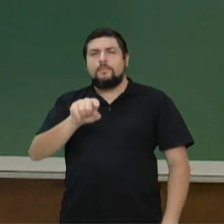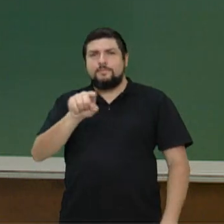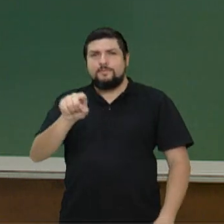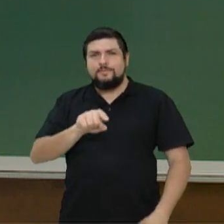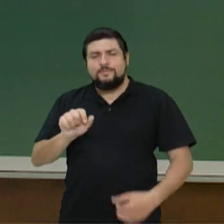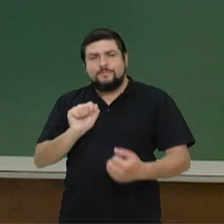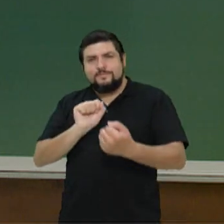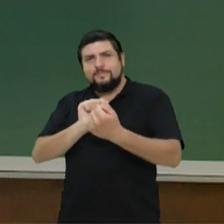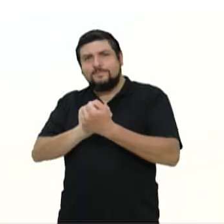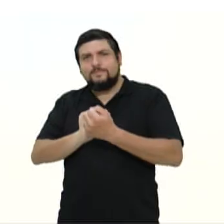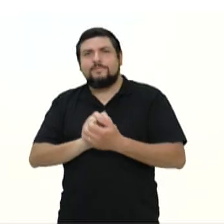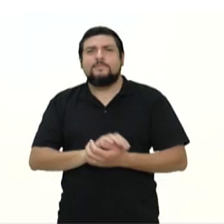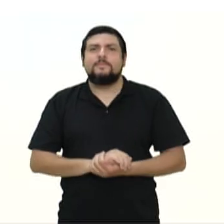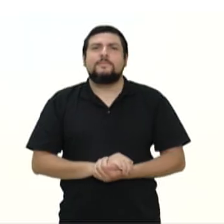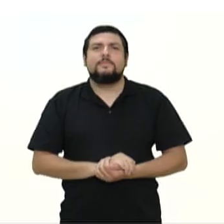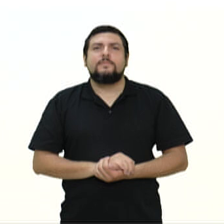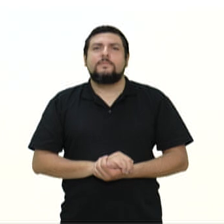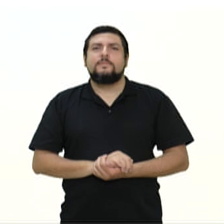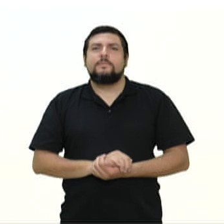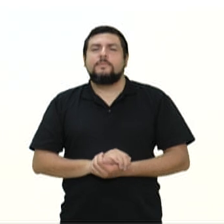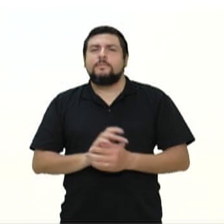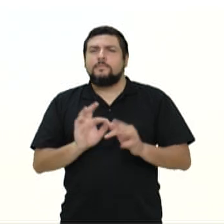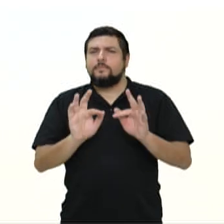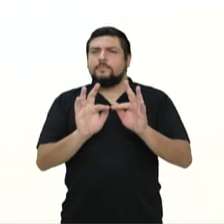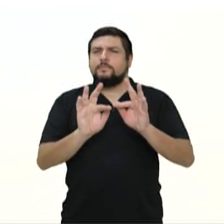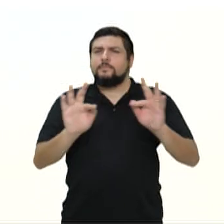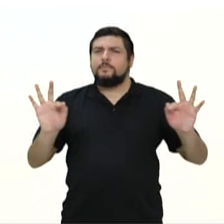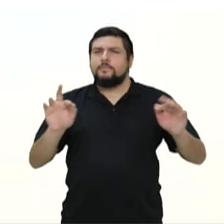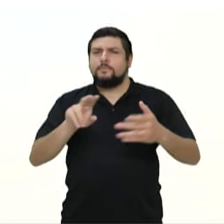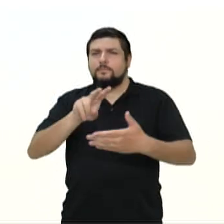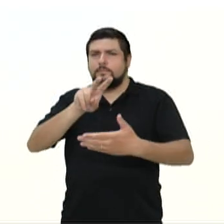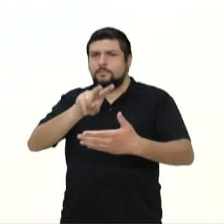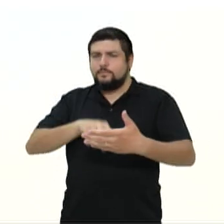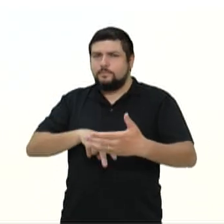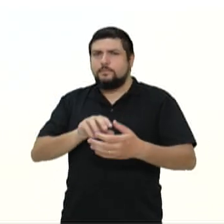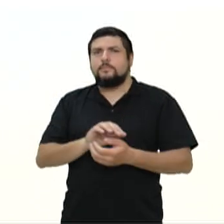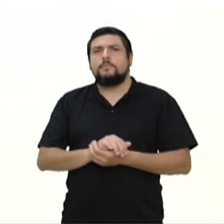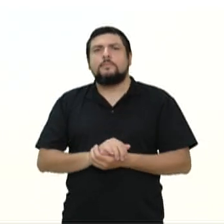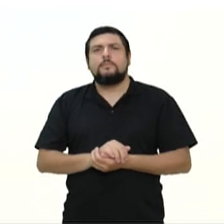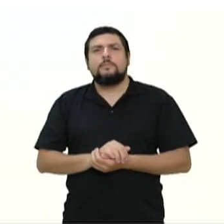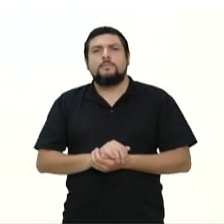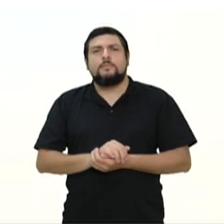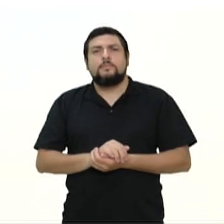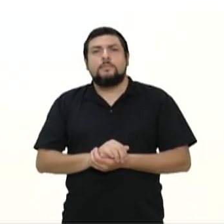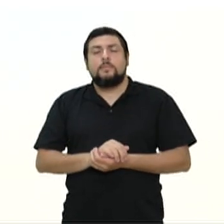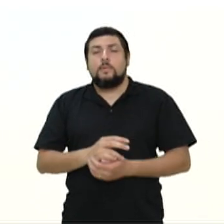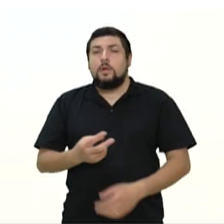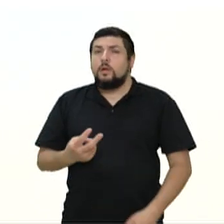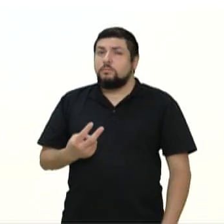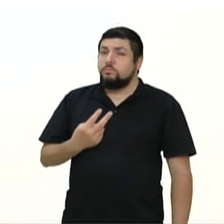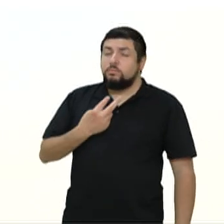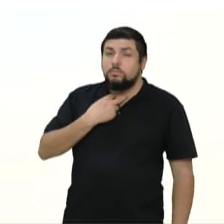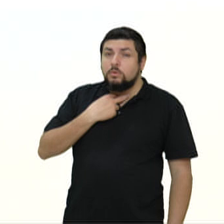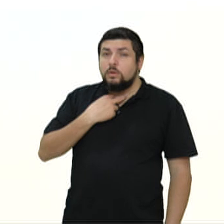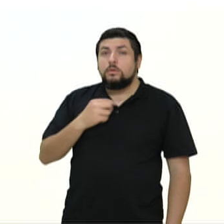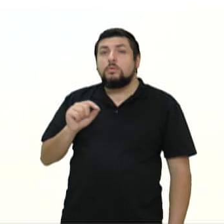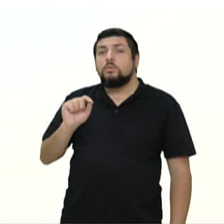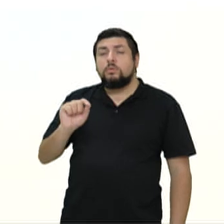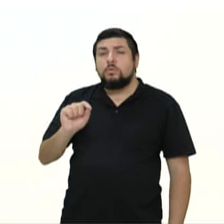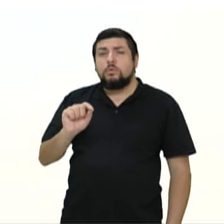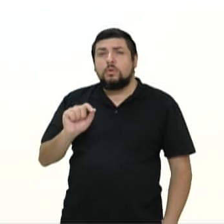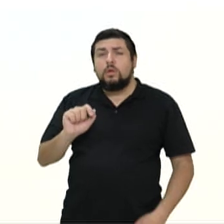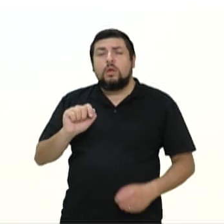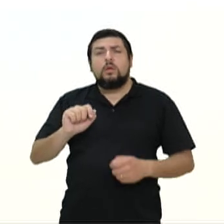esse quiz. Leia a frase: o que não dá é ficar na inércia. A inércia